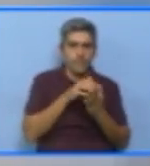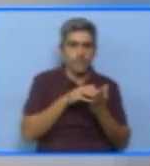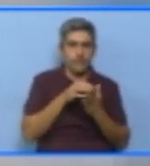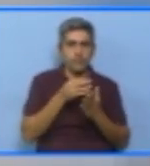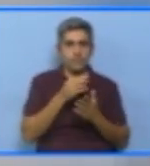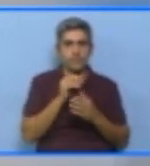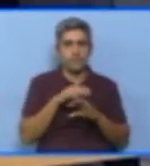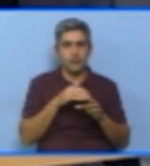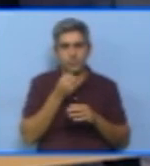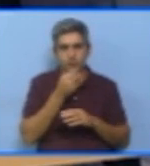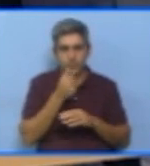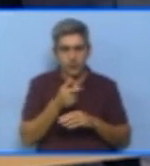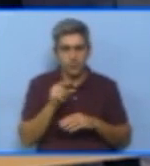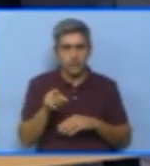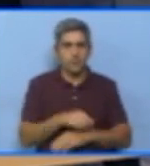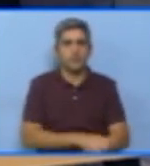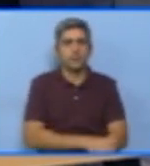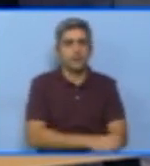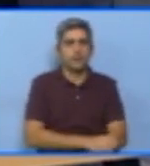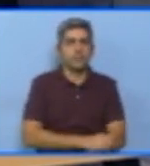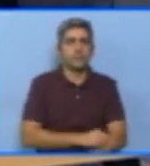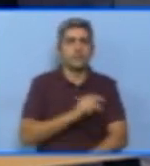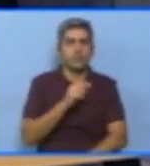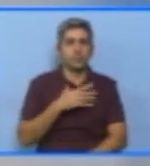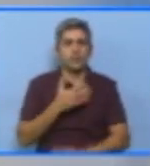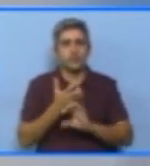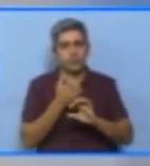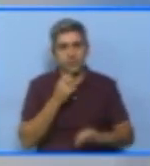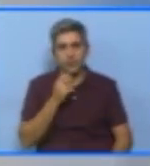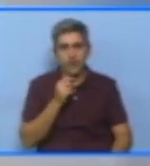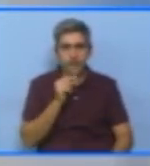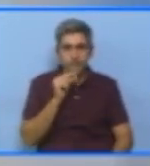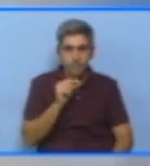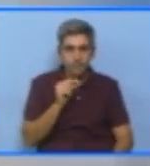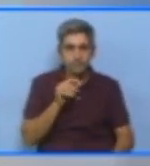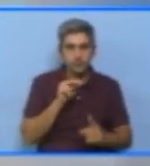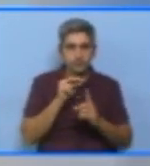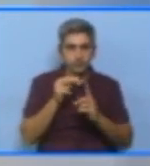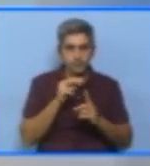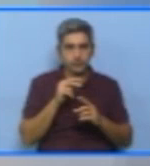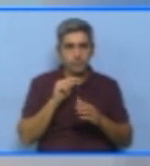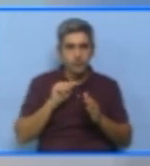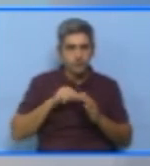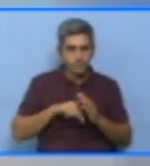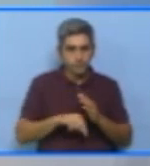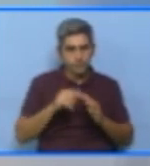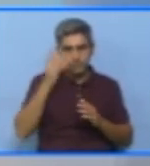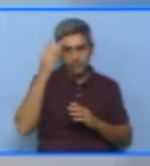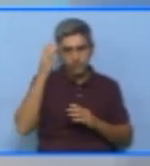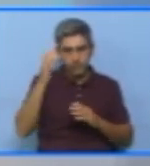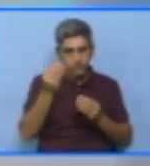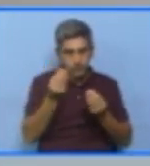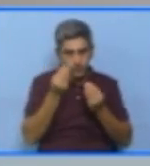fala muito bem, como aqui também foi referido, mas também gostava de salientar esta dimensão de aprofundamento